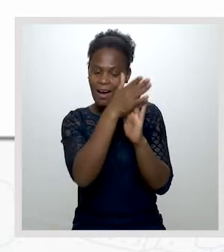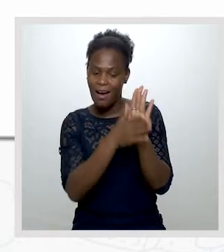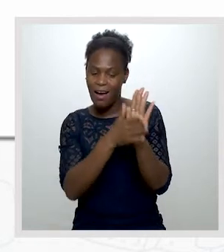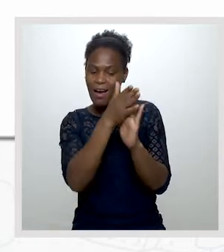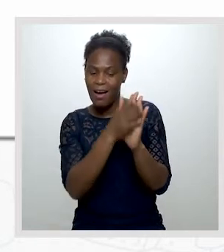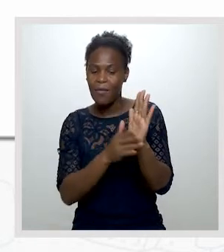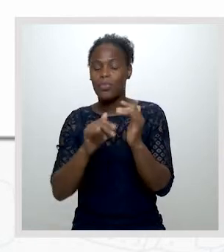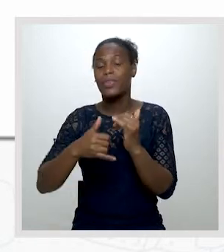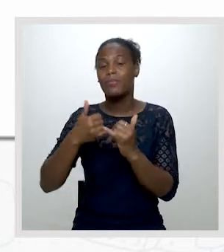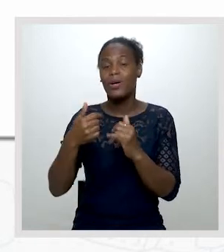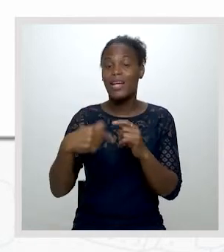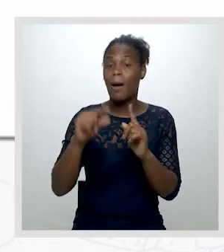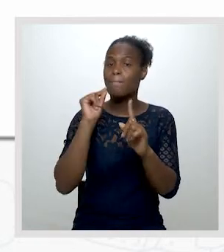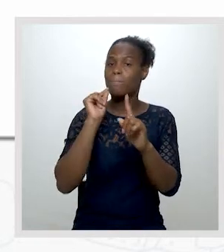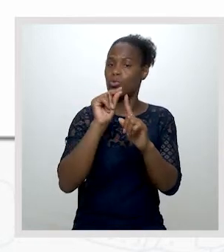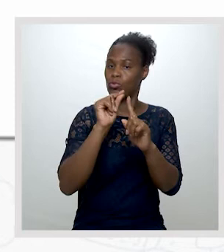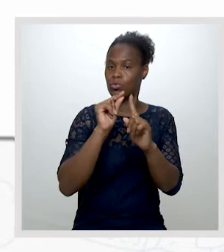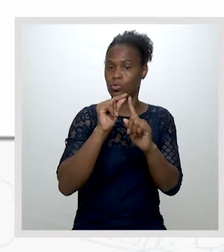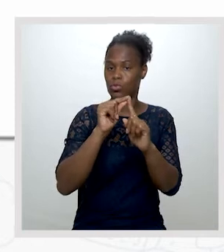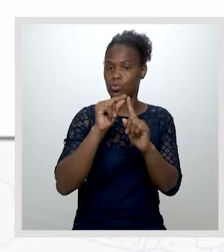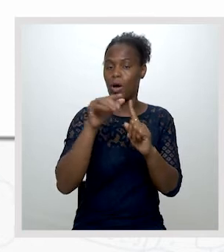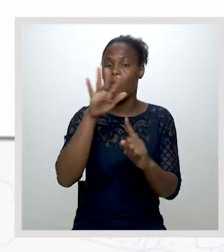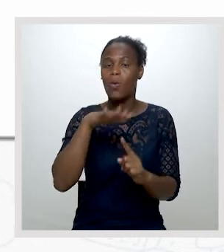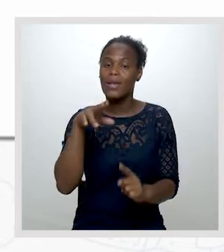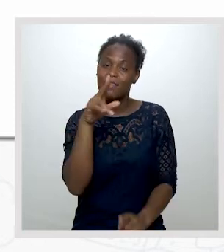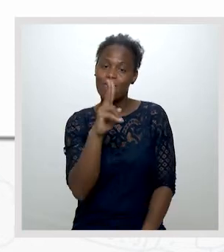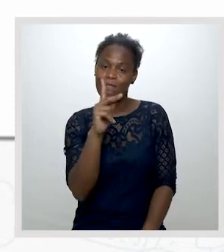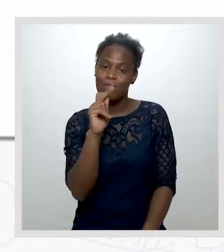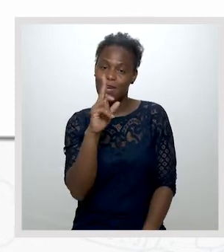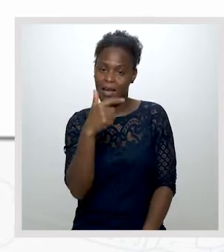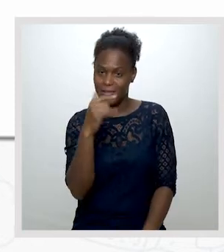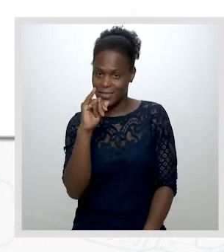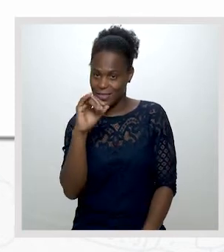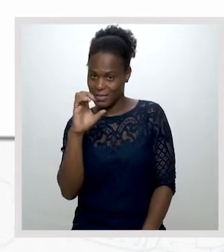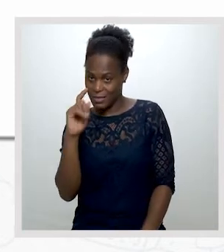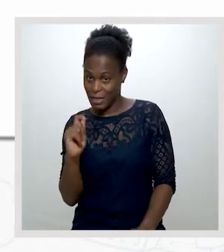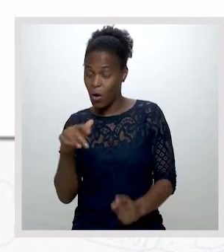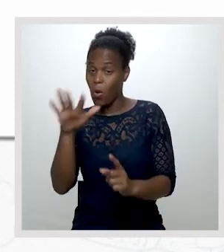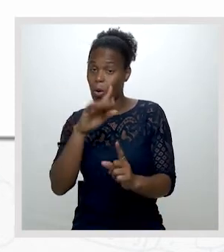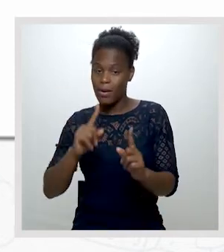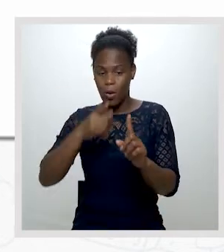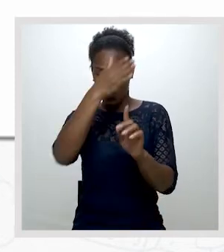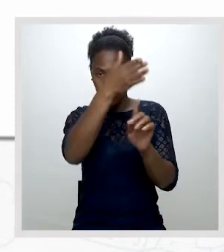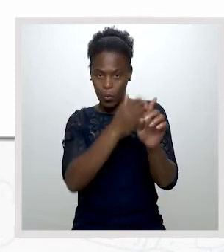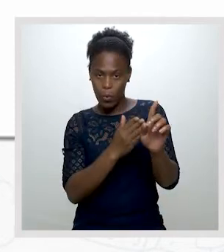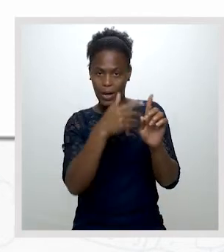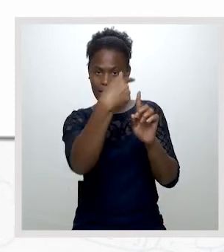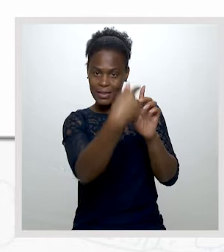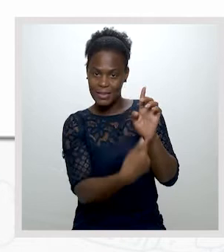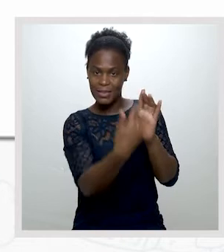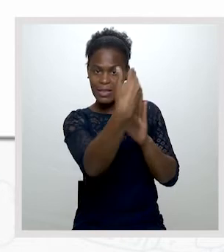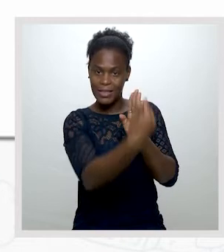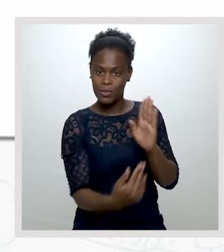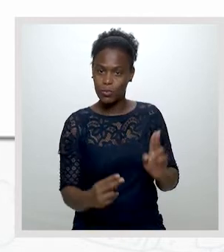ponto onde as arestas se encontram, ou se encontram, se unam, não é?